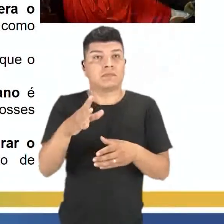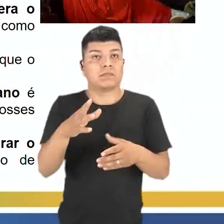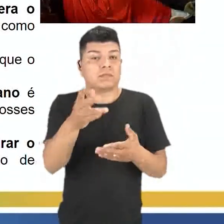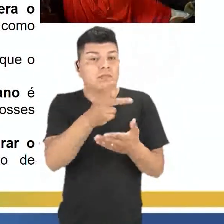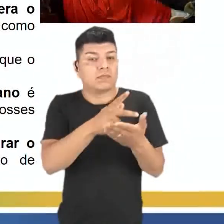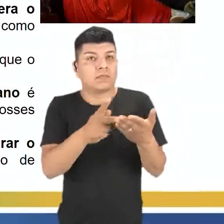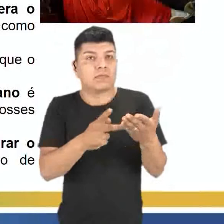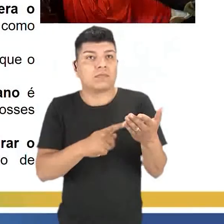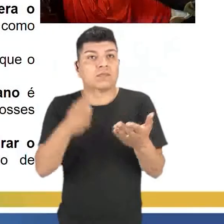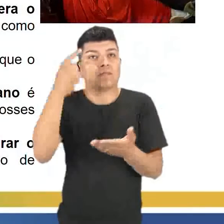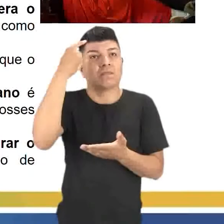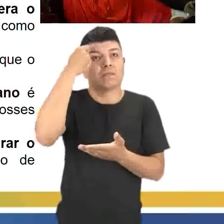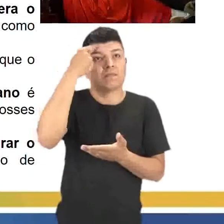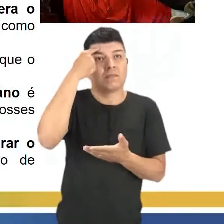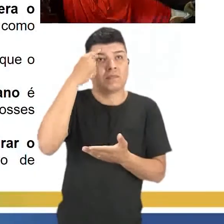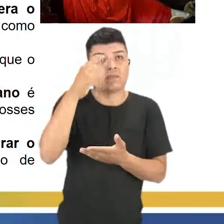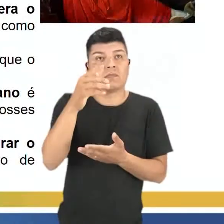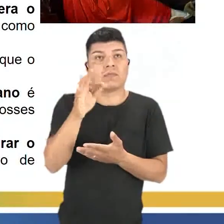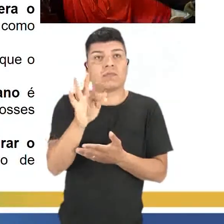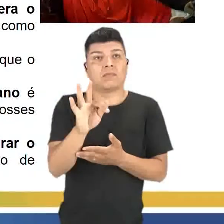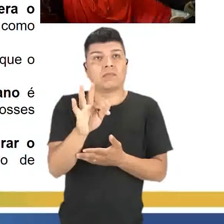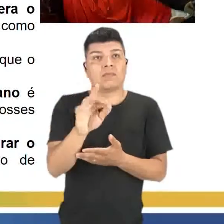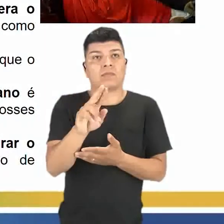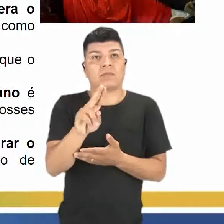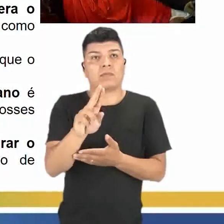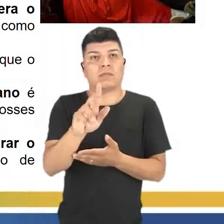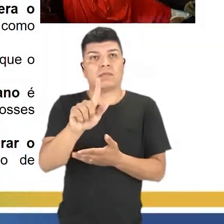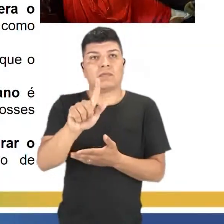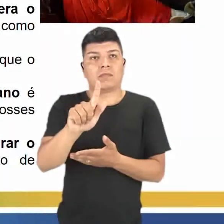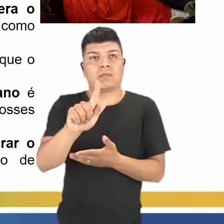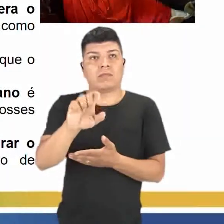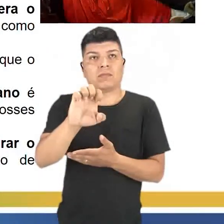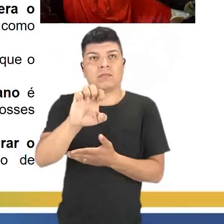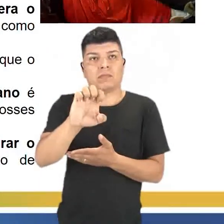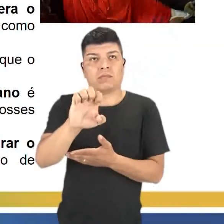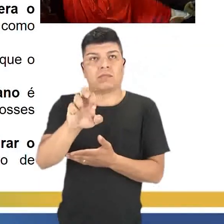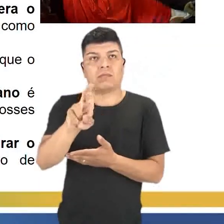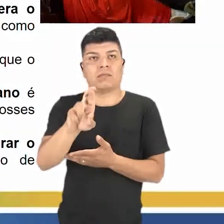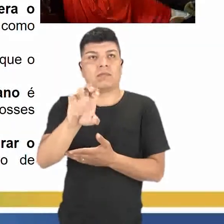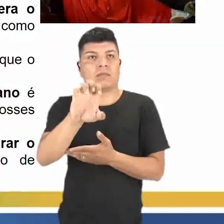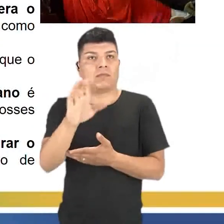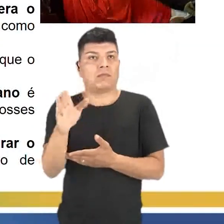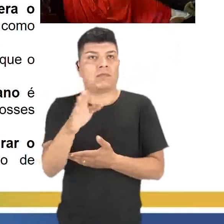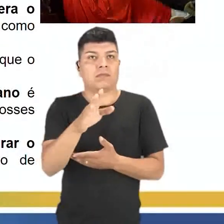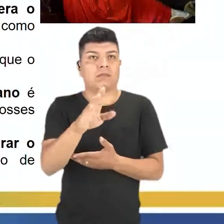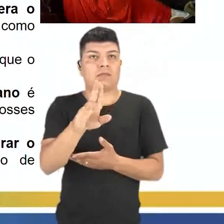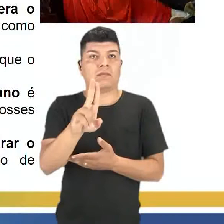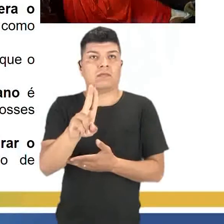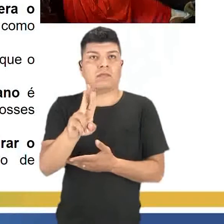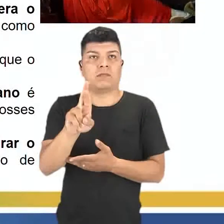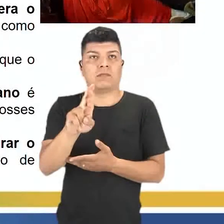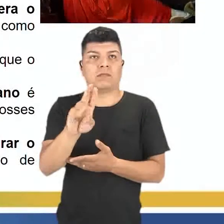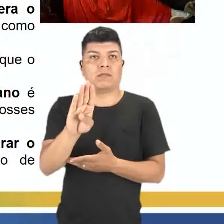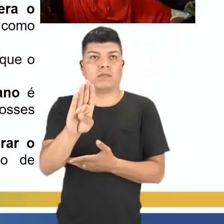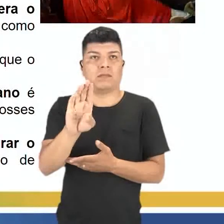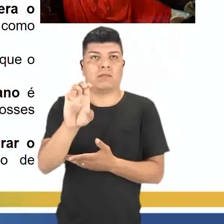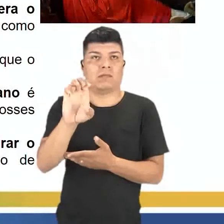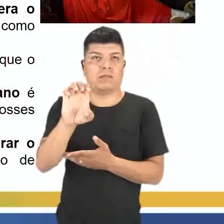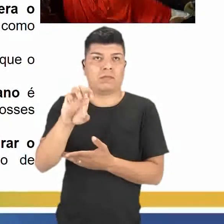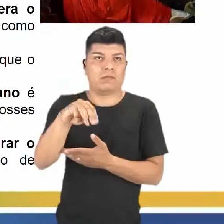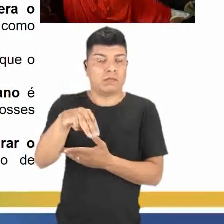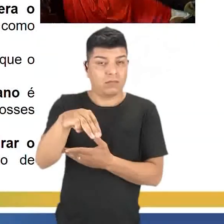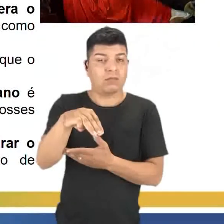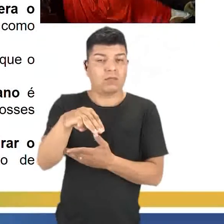poéticas, os pensamentos dos fugere urbem. O que significa isso? A cidade não era